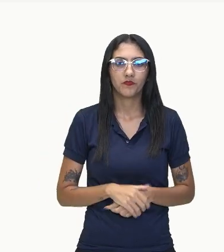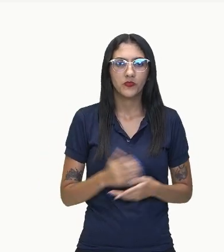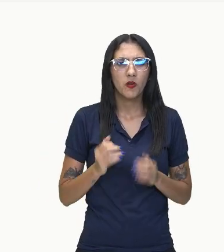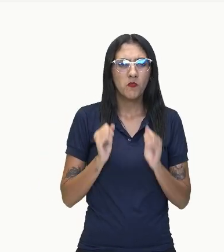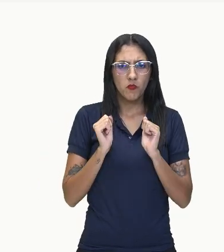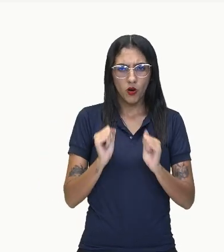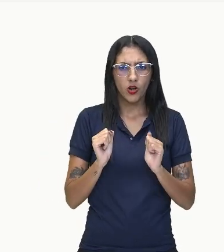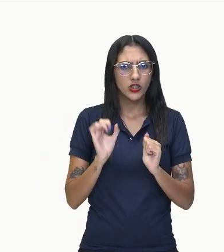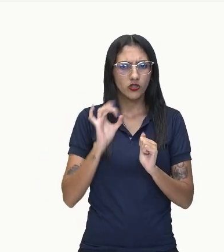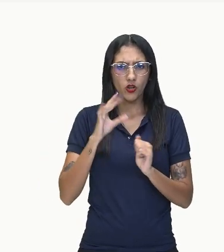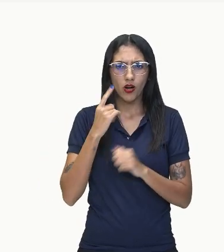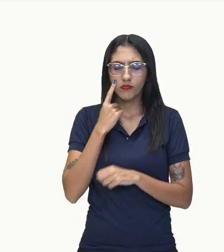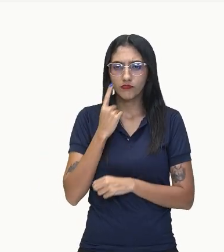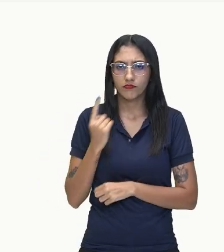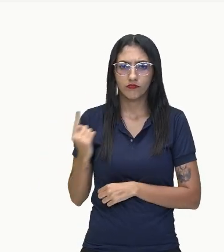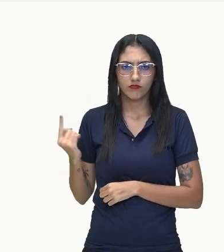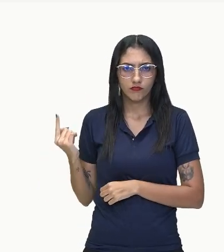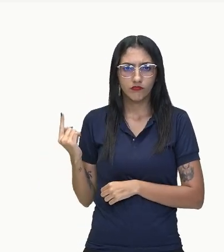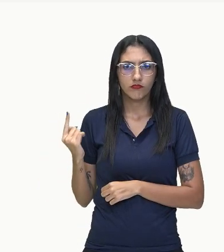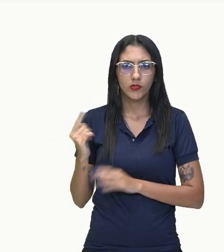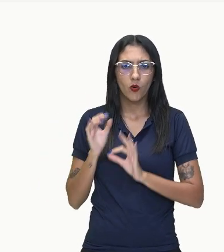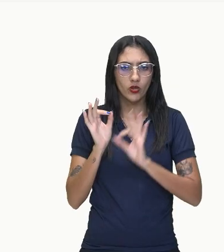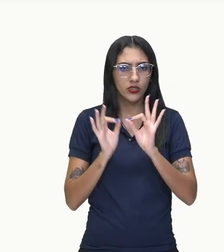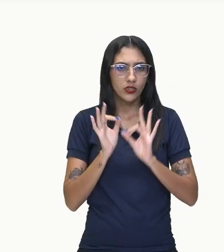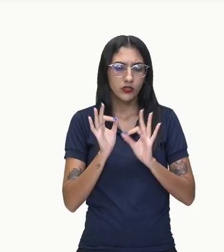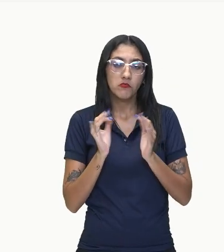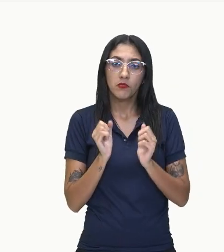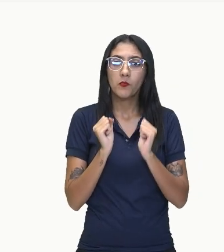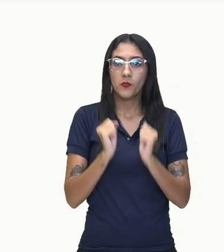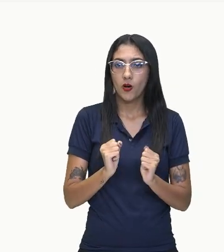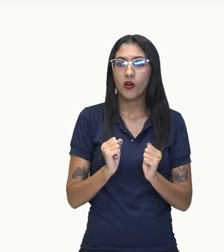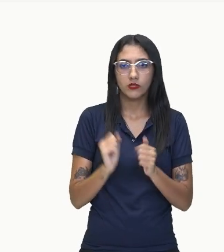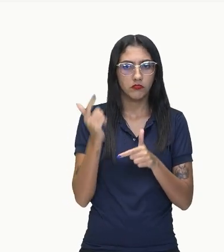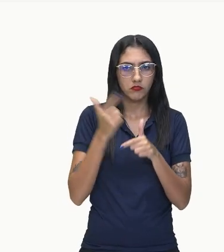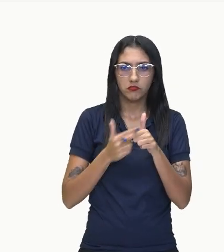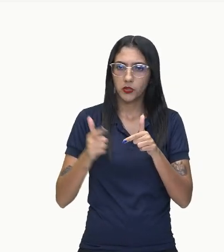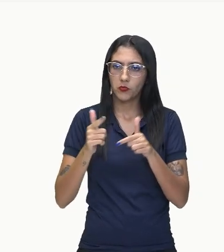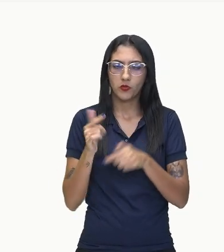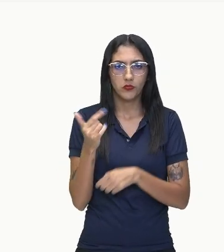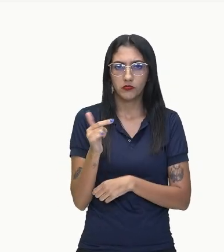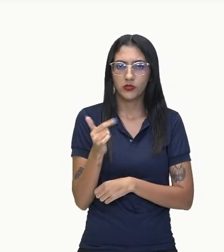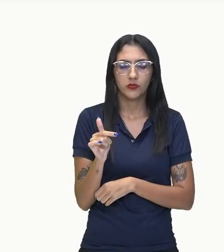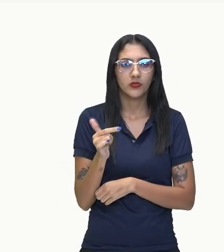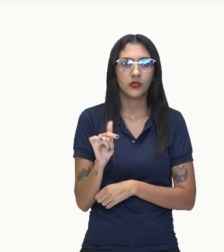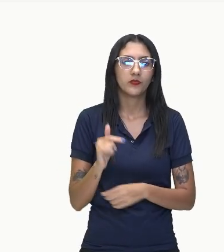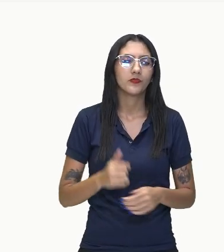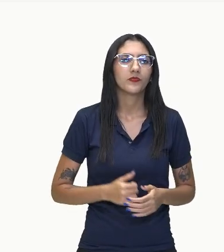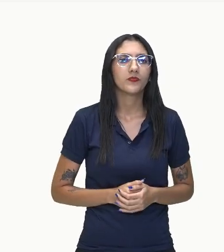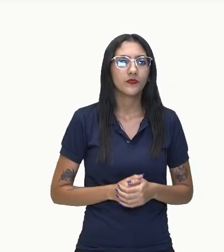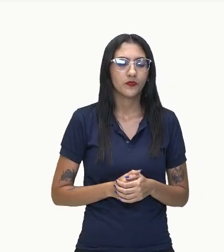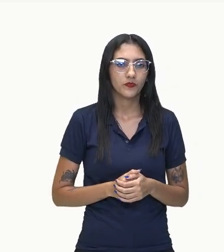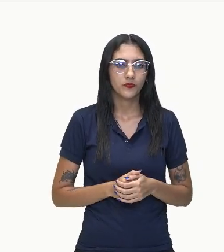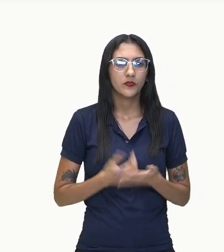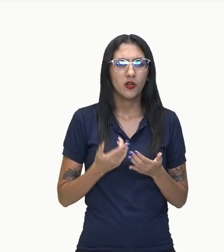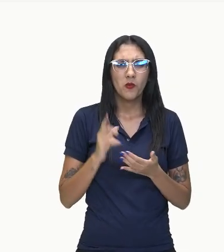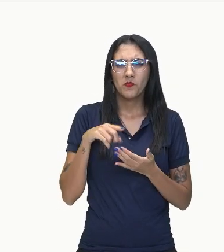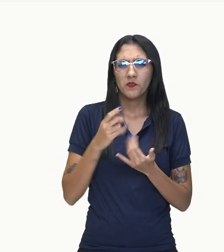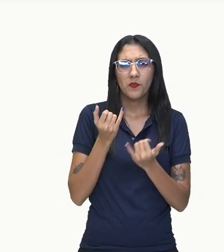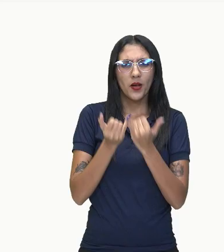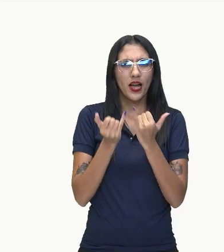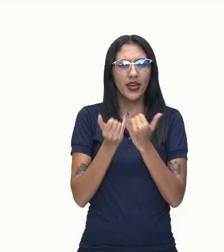deixar desse jeito os valores de x? Pode, não tem problema nenhum, porque apesar de parecer